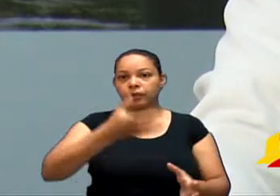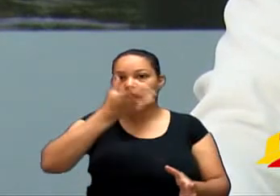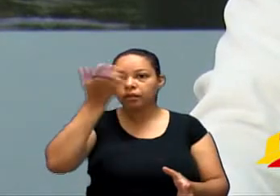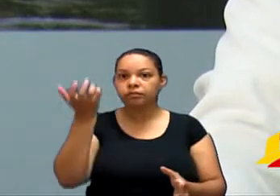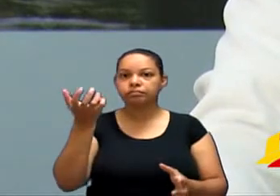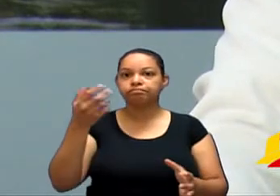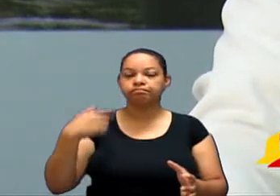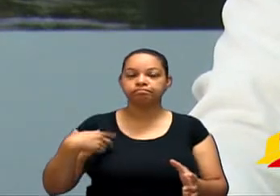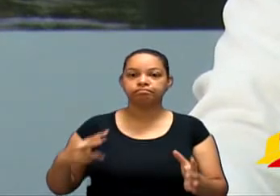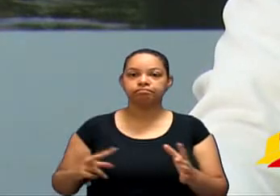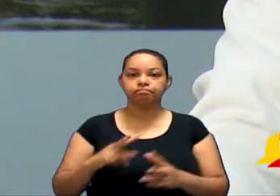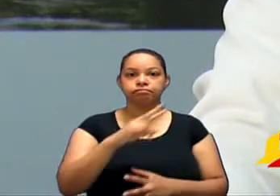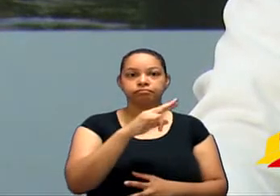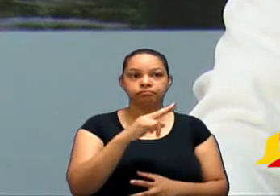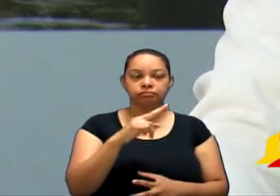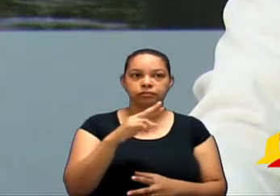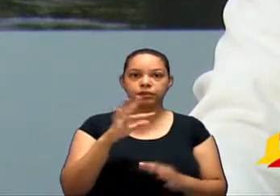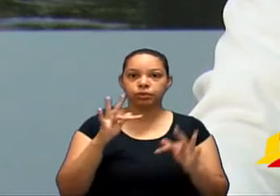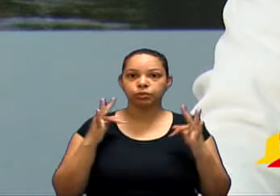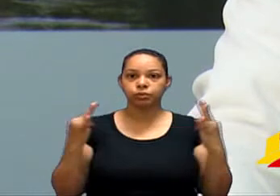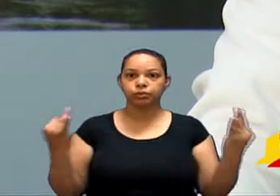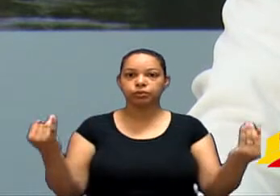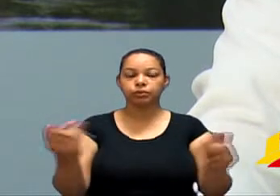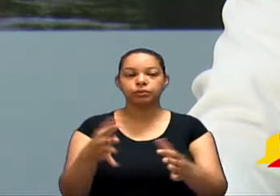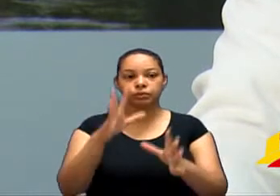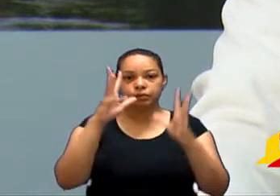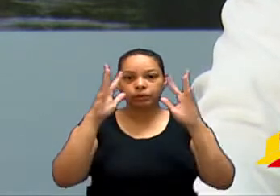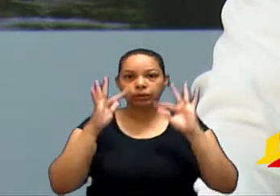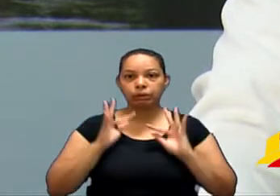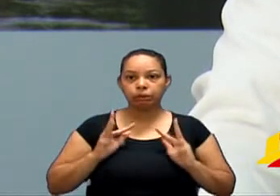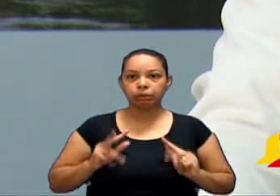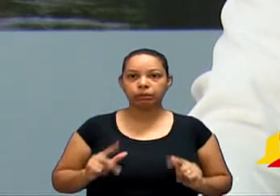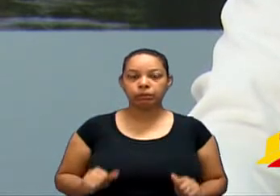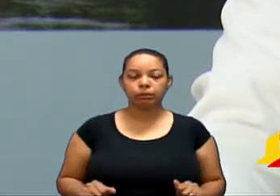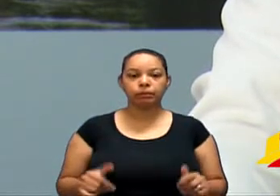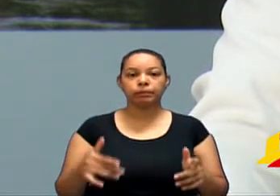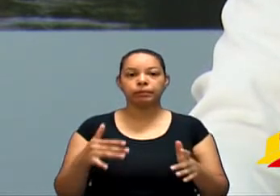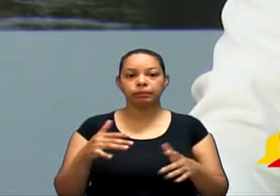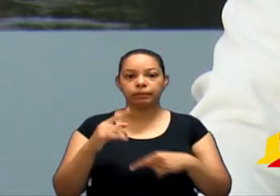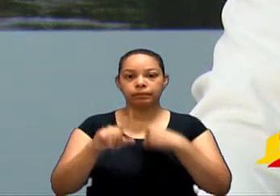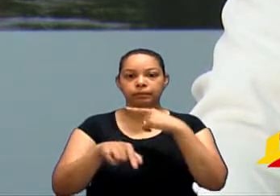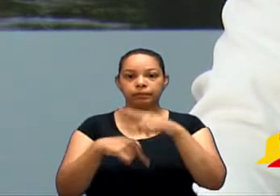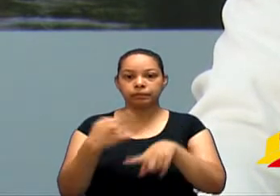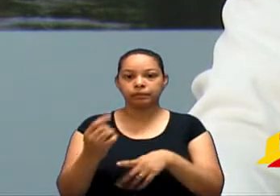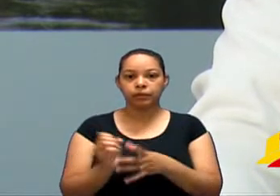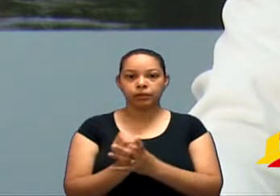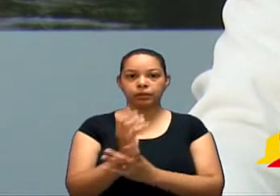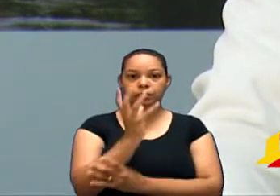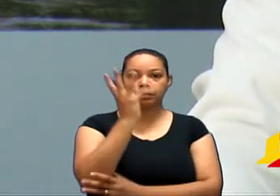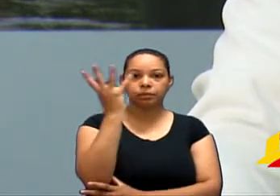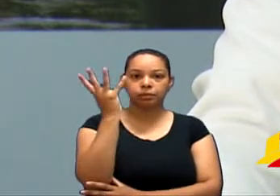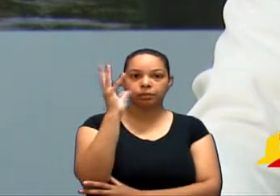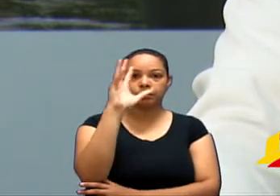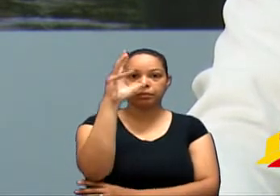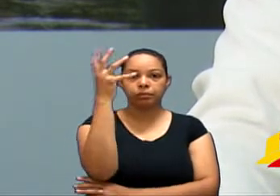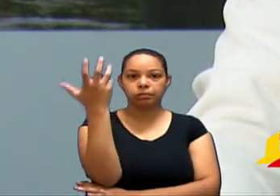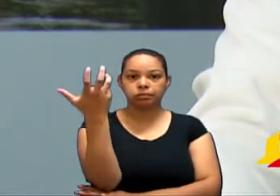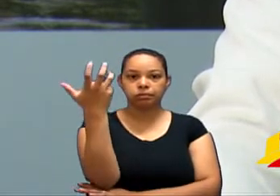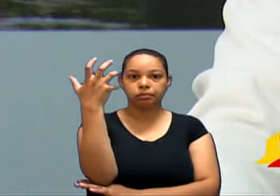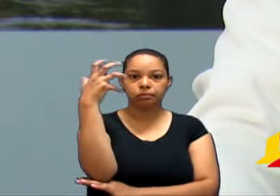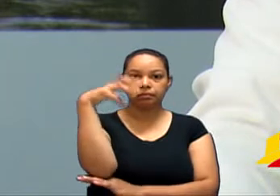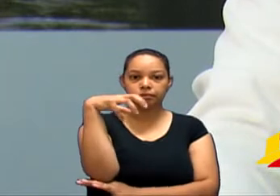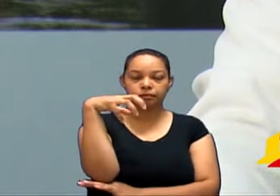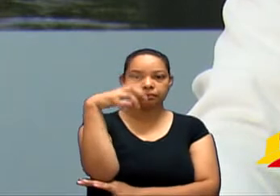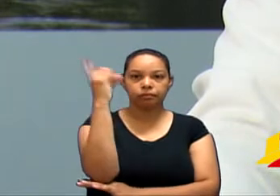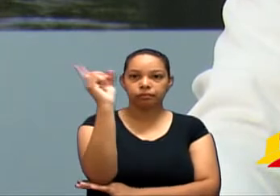o corta e todo o que dá fruto limpa para que Produza mais fruto ainda voz Já